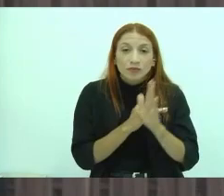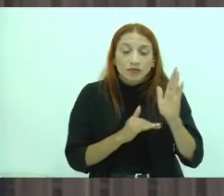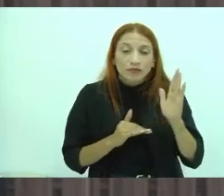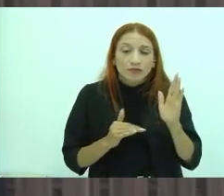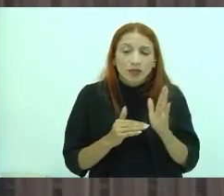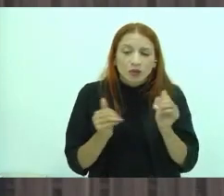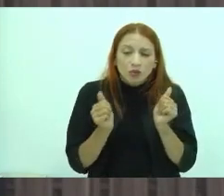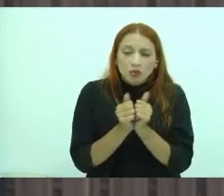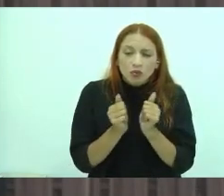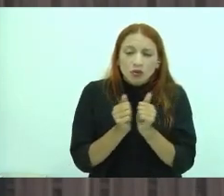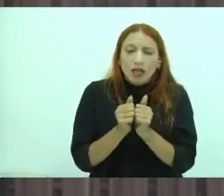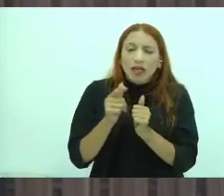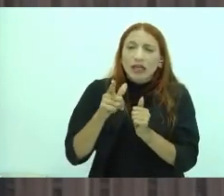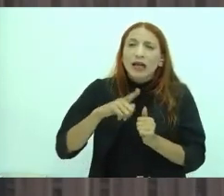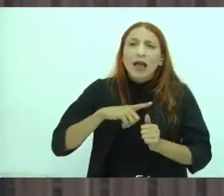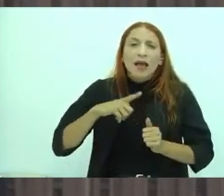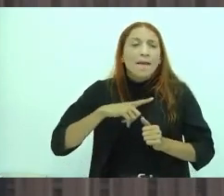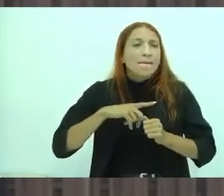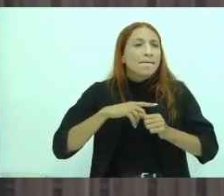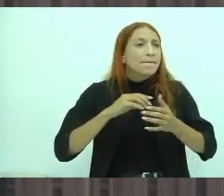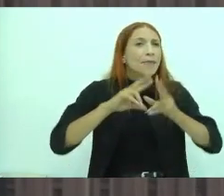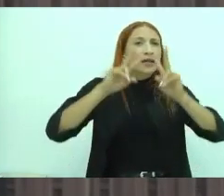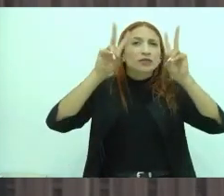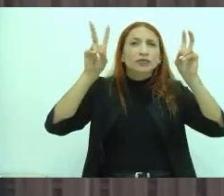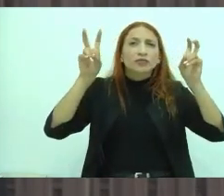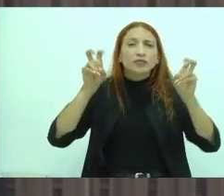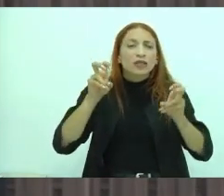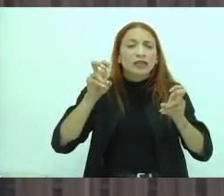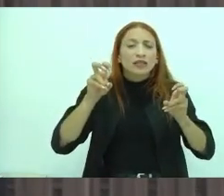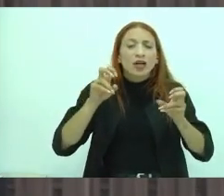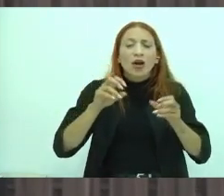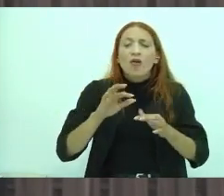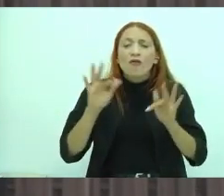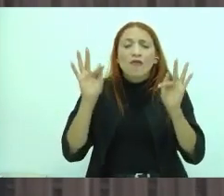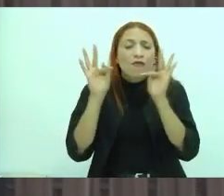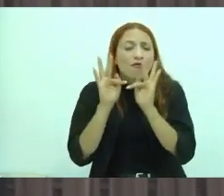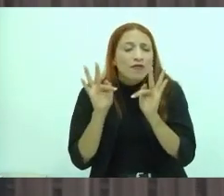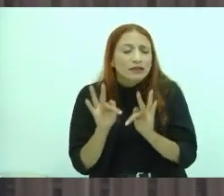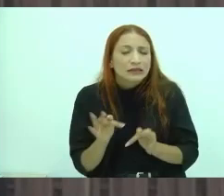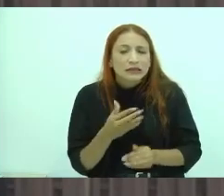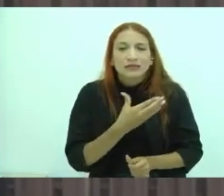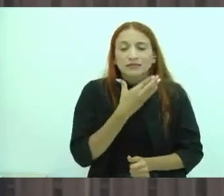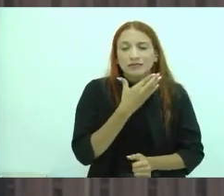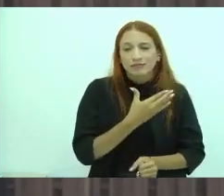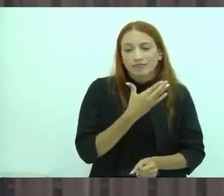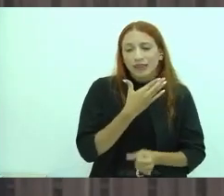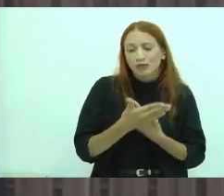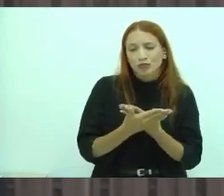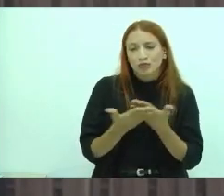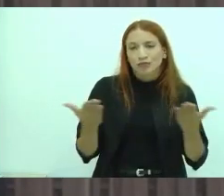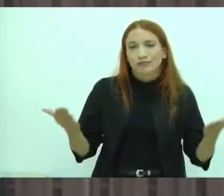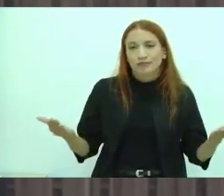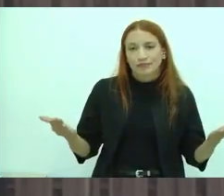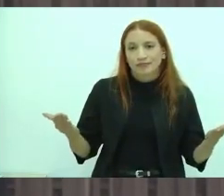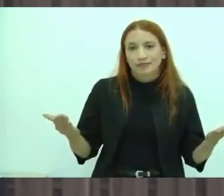aqui. Leve a mensagem a todos, que eu desejo a todos um feliz Natal a todos.